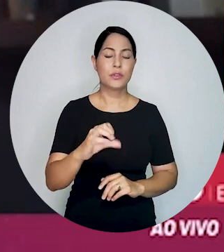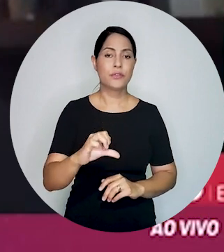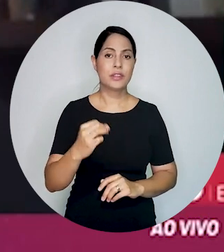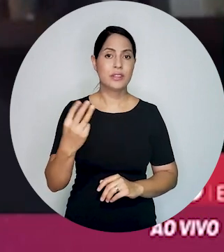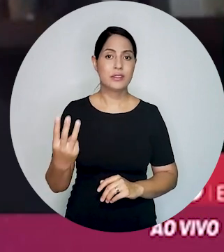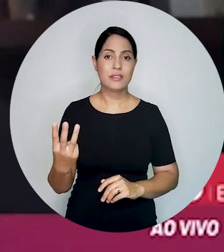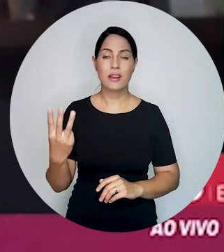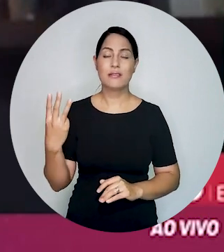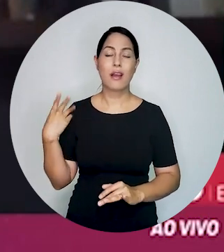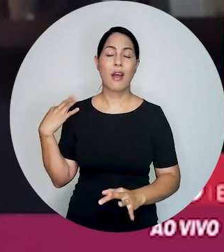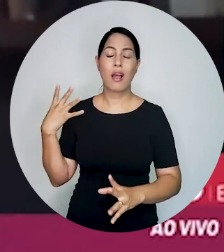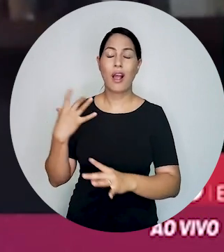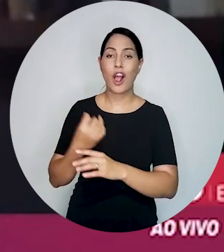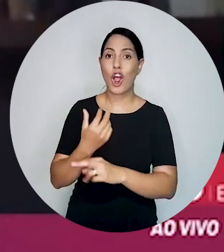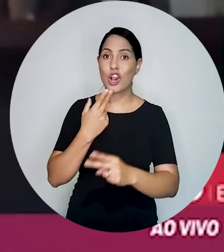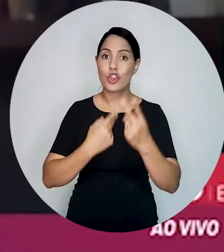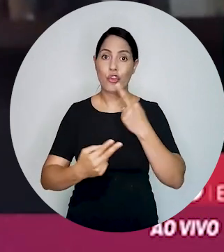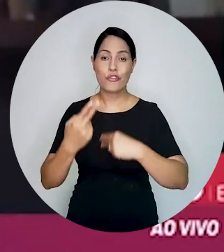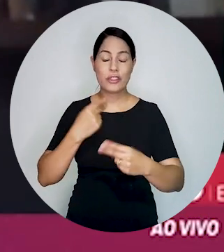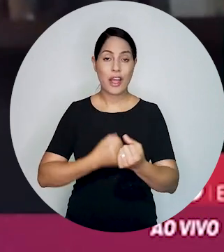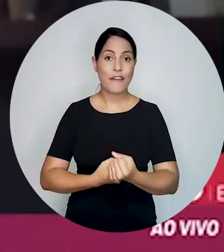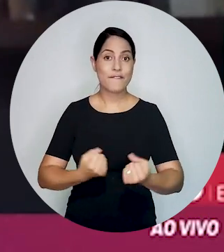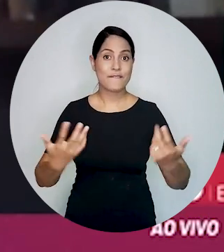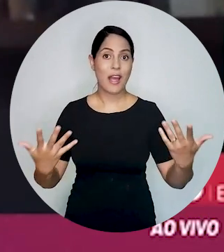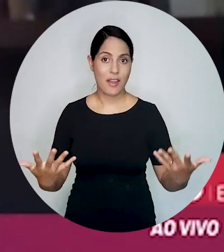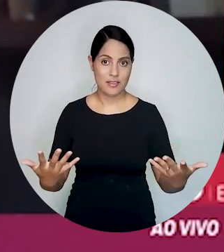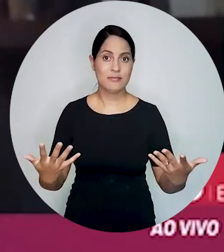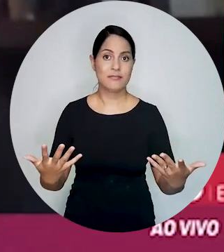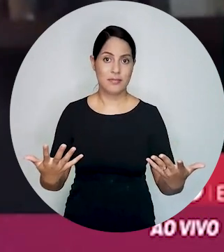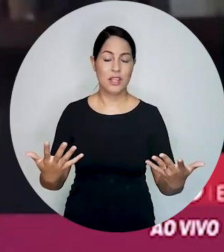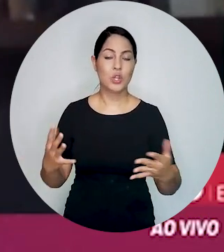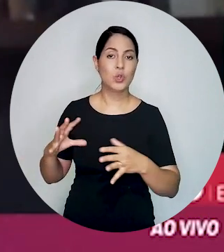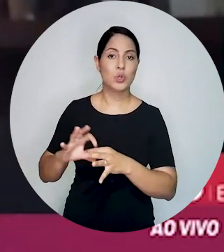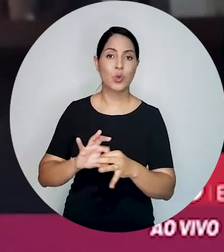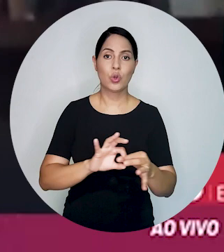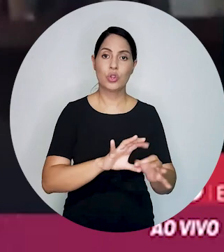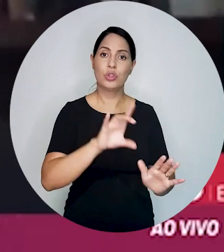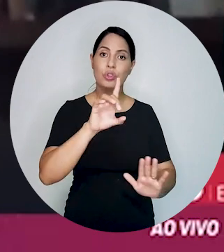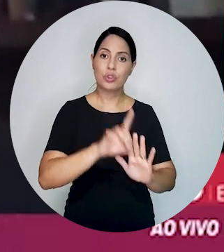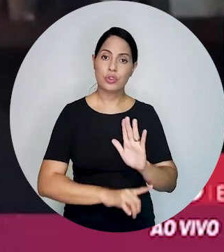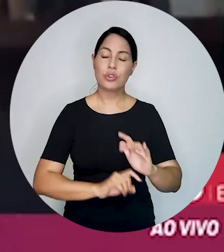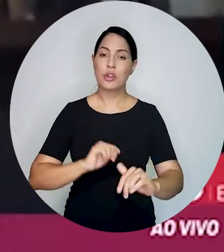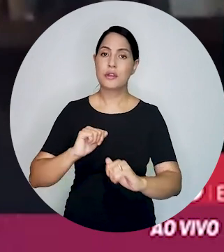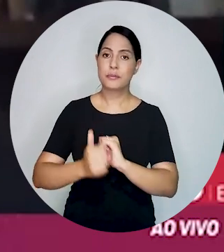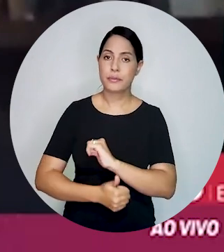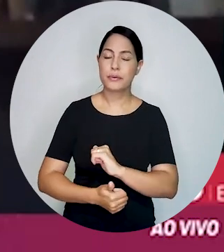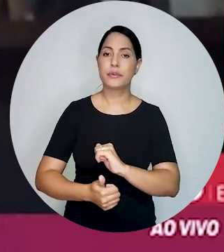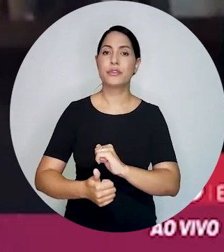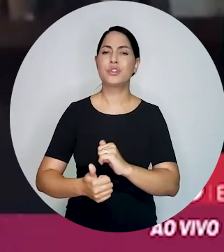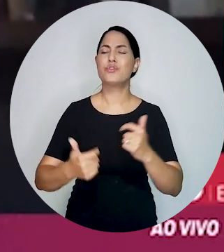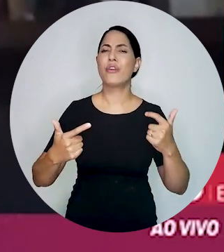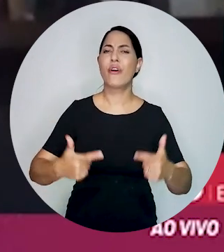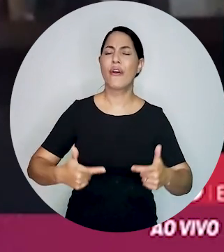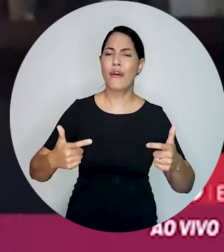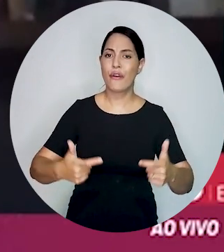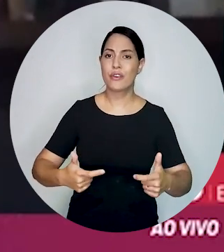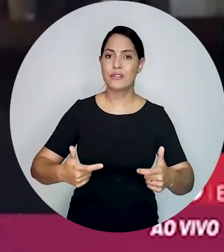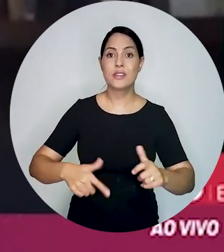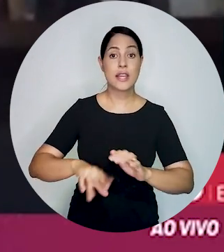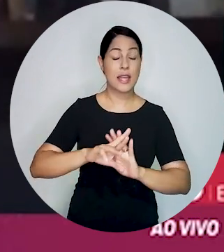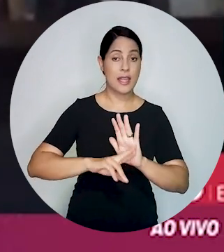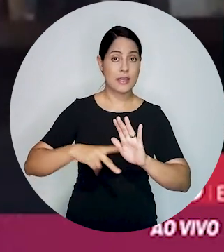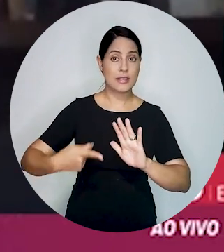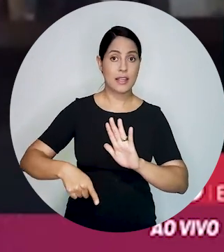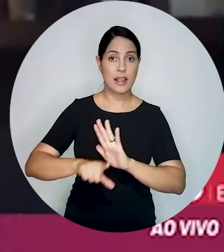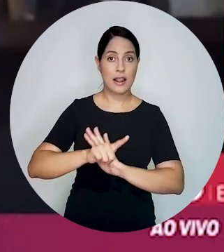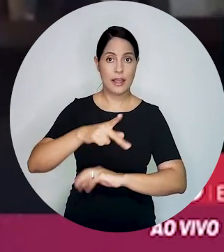14.193, que traz uma série de novidades no âmbito do direito desportivo dentro do ordenamento